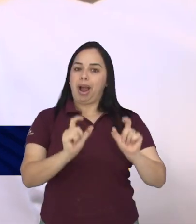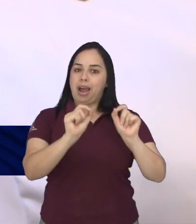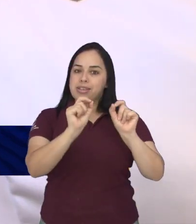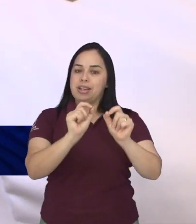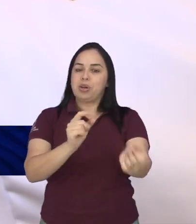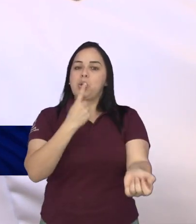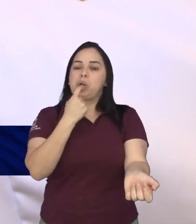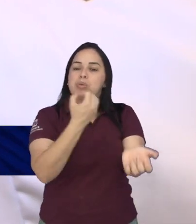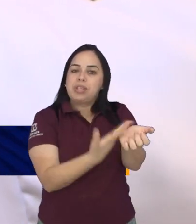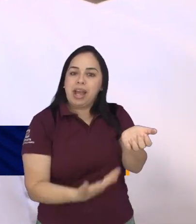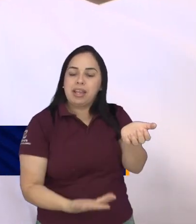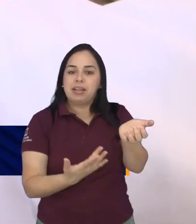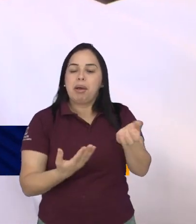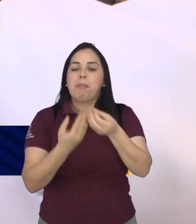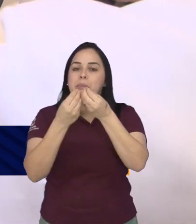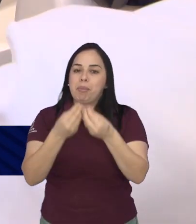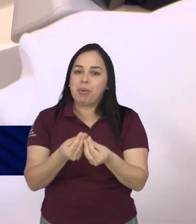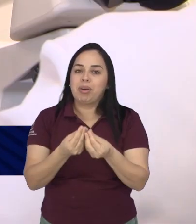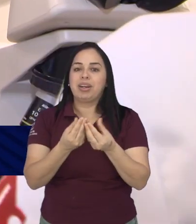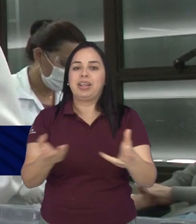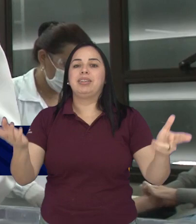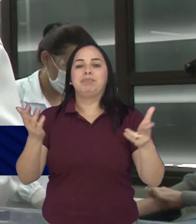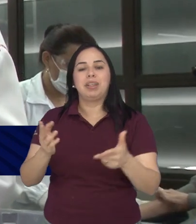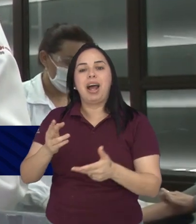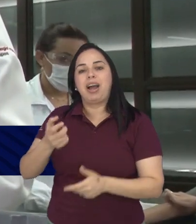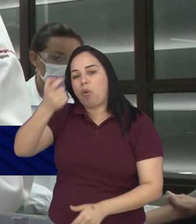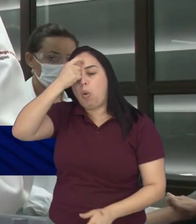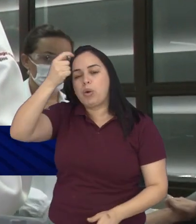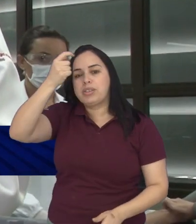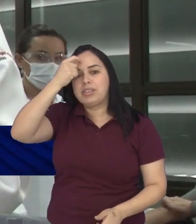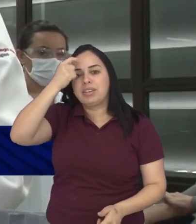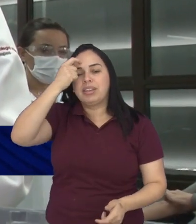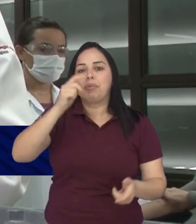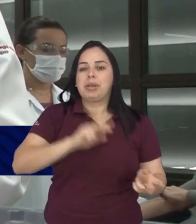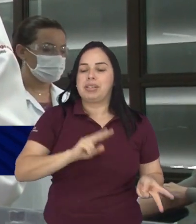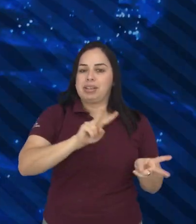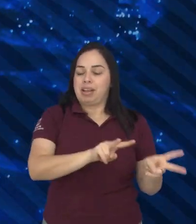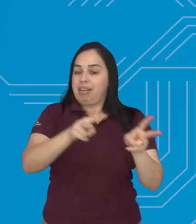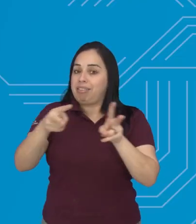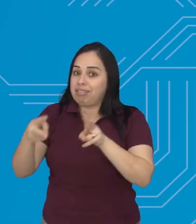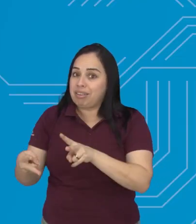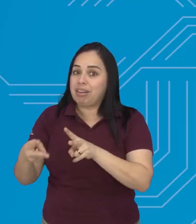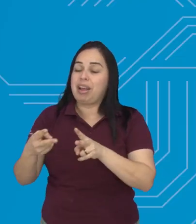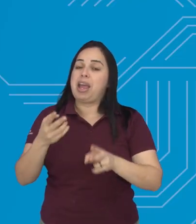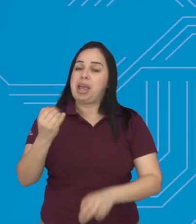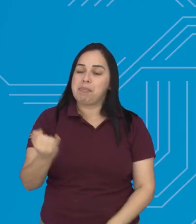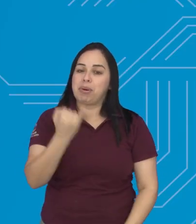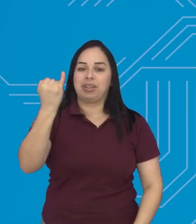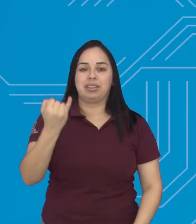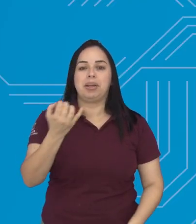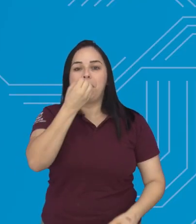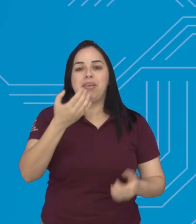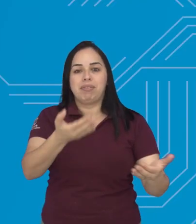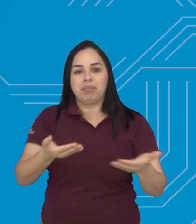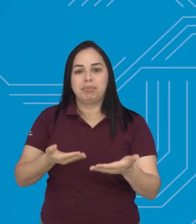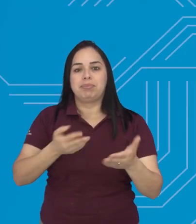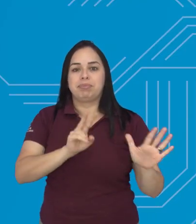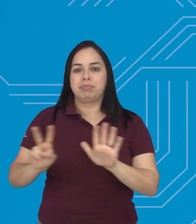agora são crimes previstos no Código Penal, com penas que variam de multa à prisão. Confira os assuntos debatidos em plenário e